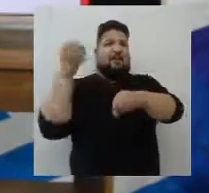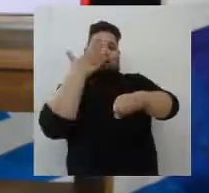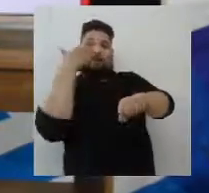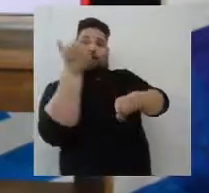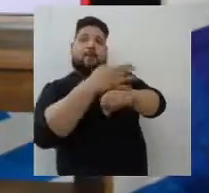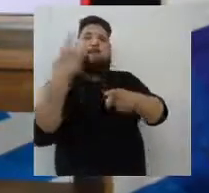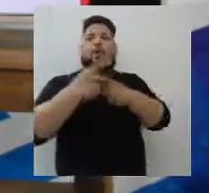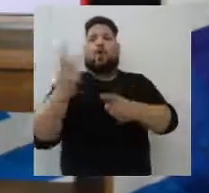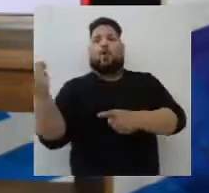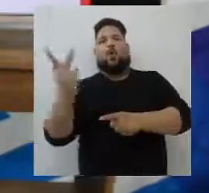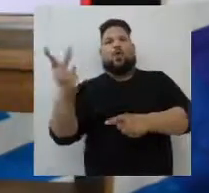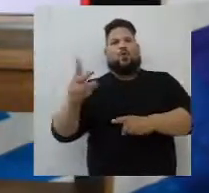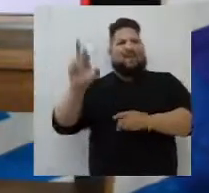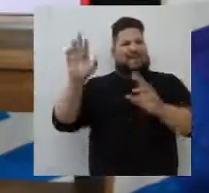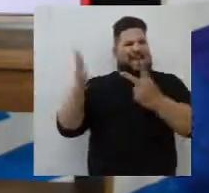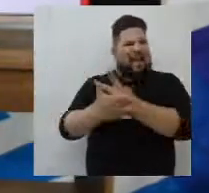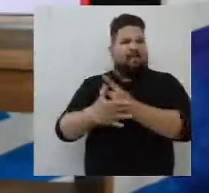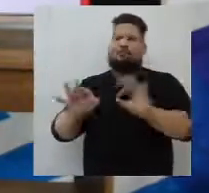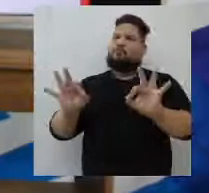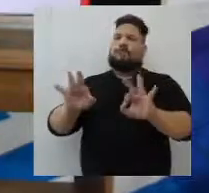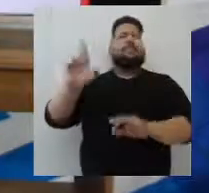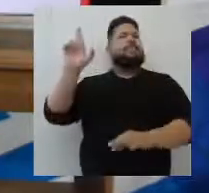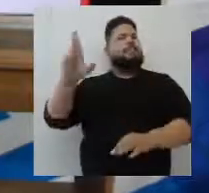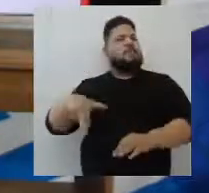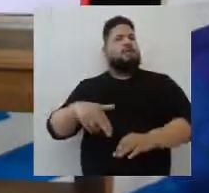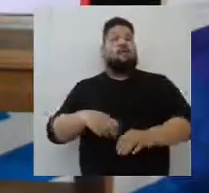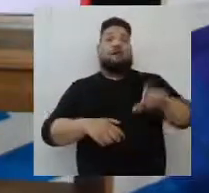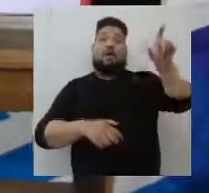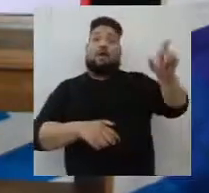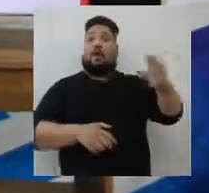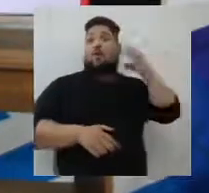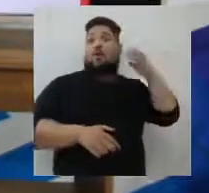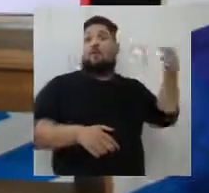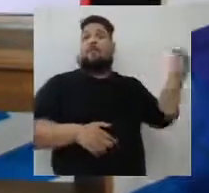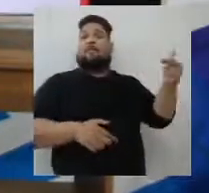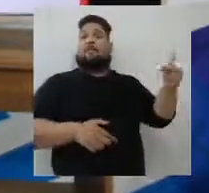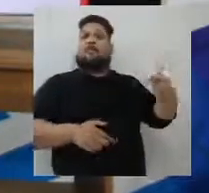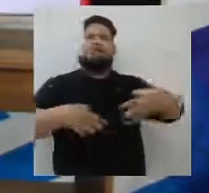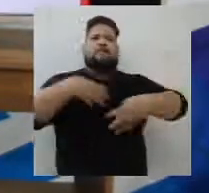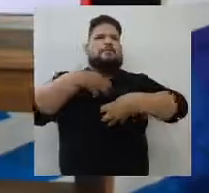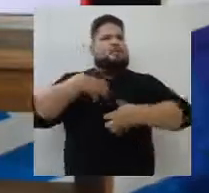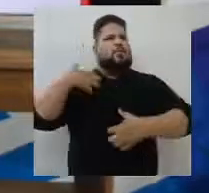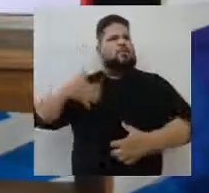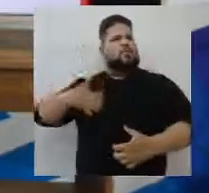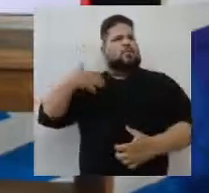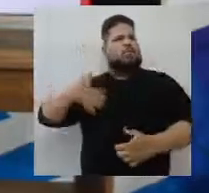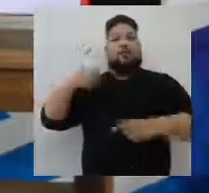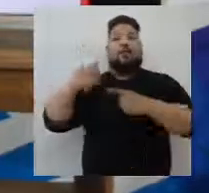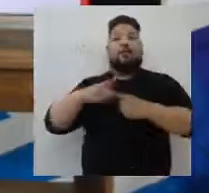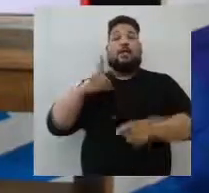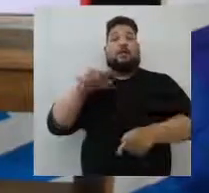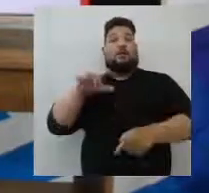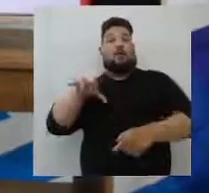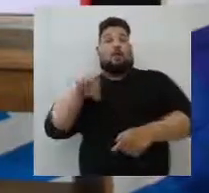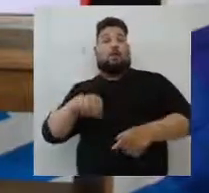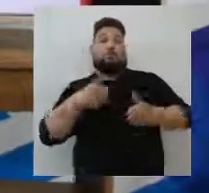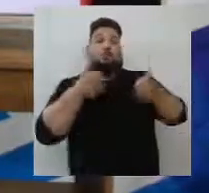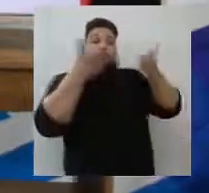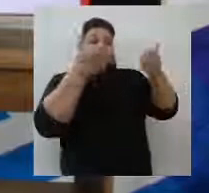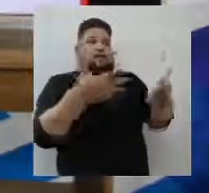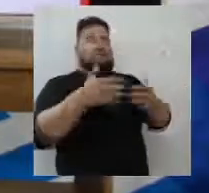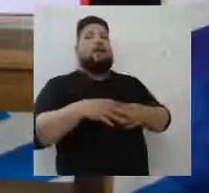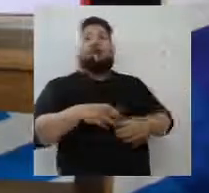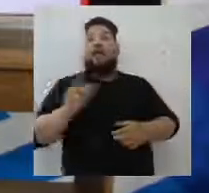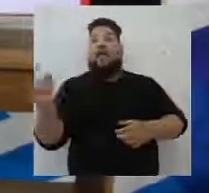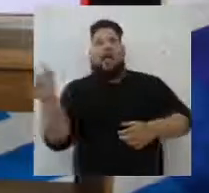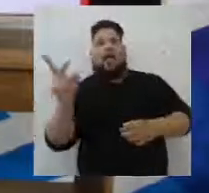errados. Dom Pedro ficou chateado porque Deodoro da Fonseca dizia que todas as